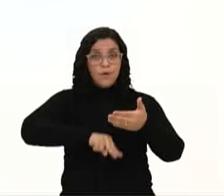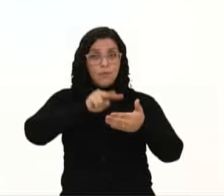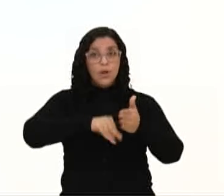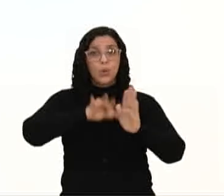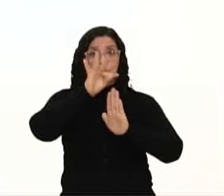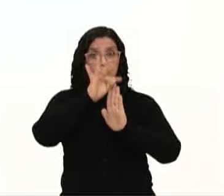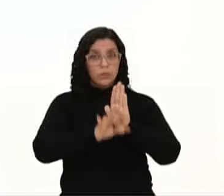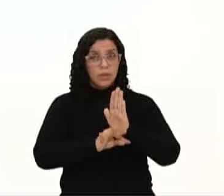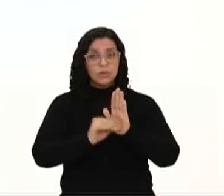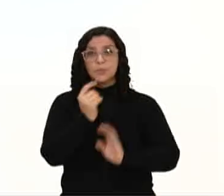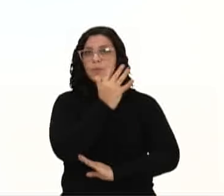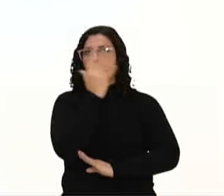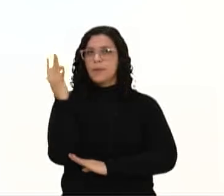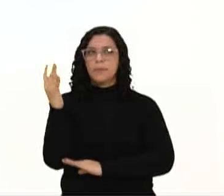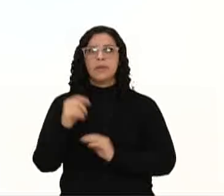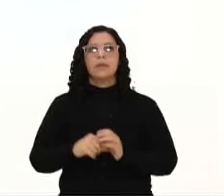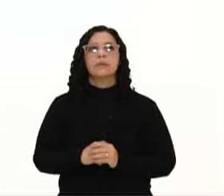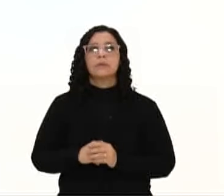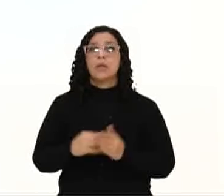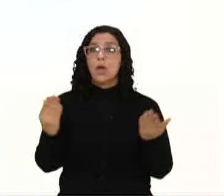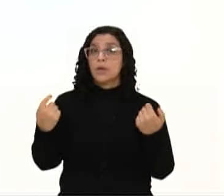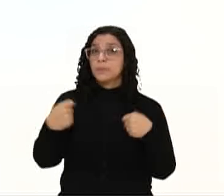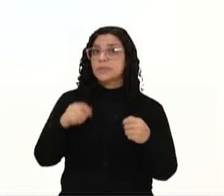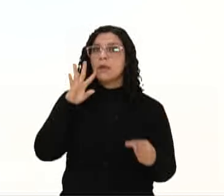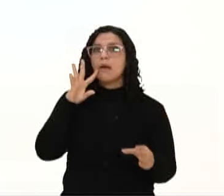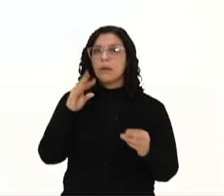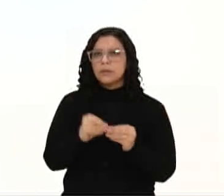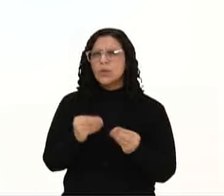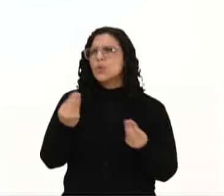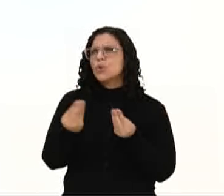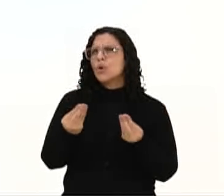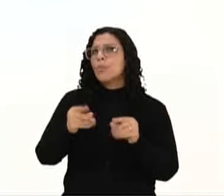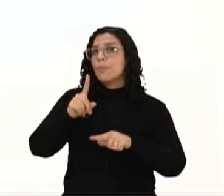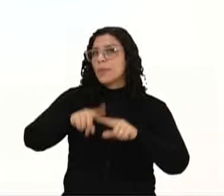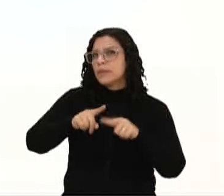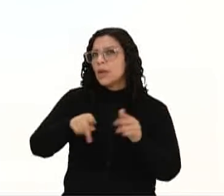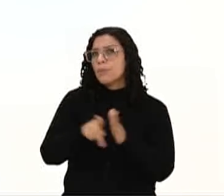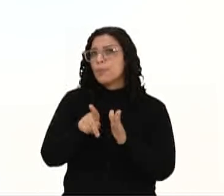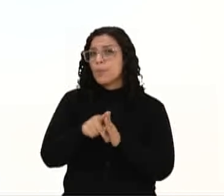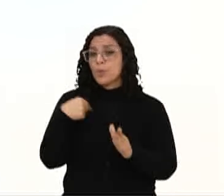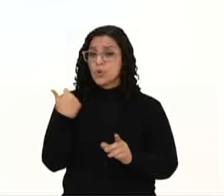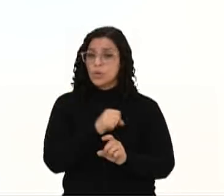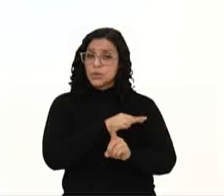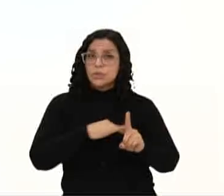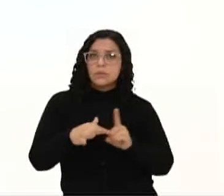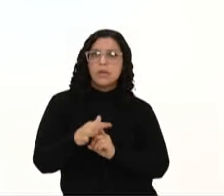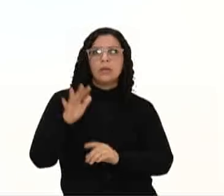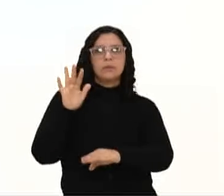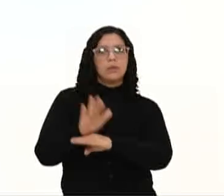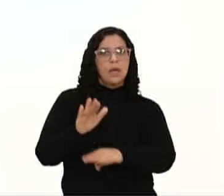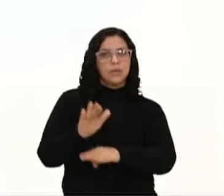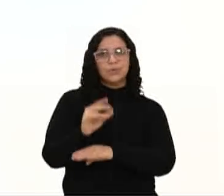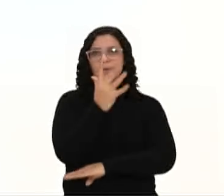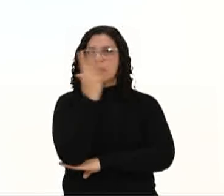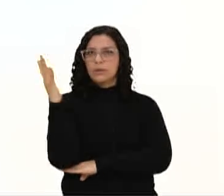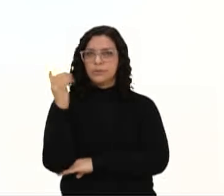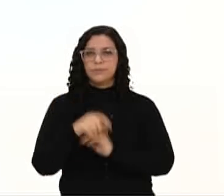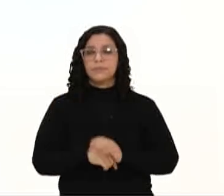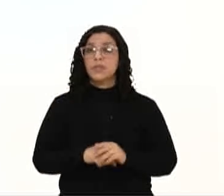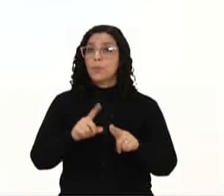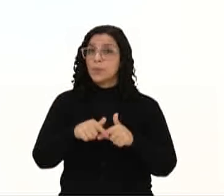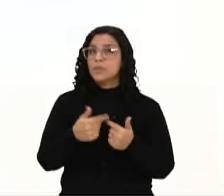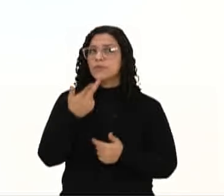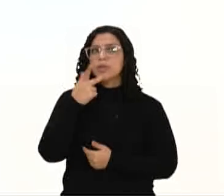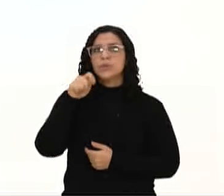sobre a questão ambiental. Deve ser compreendida como um produto da intervenção da sociedade sobre a natureza.